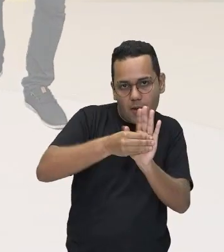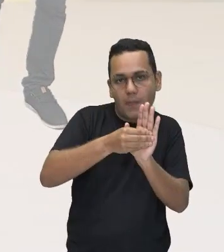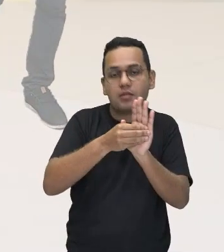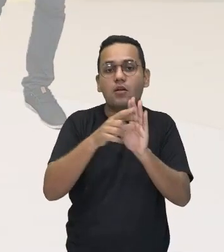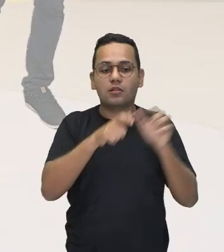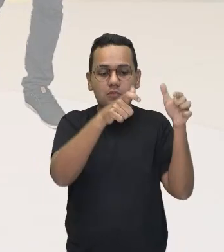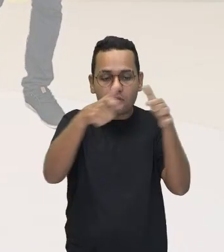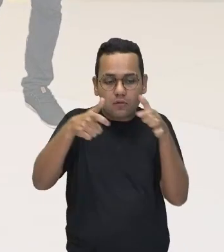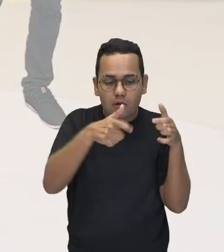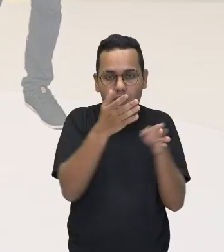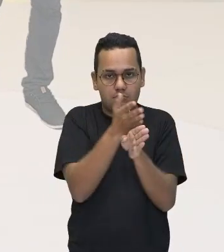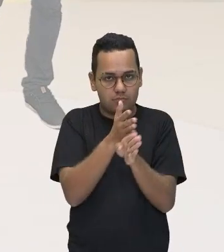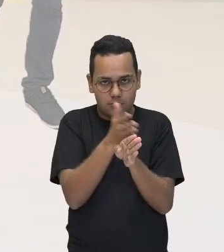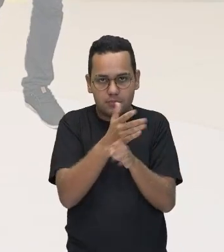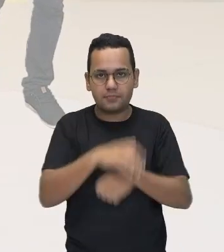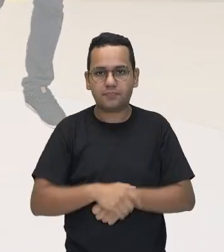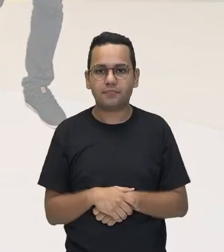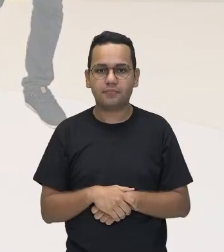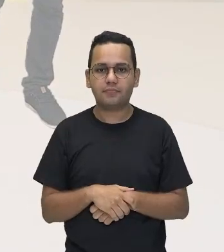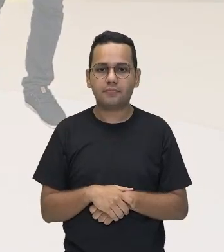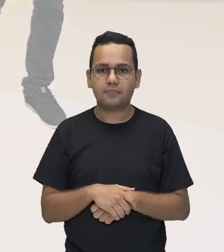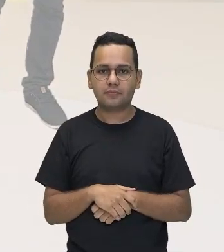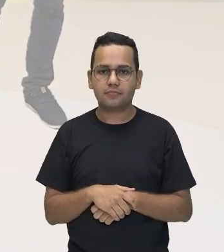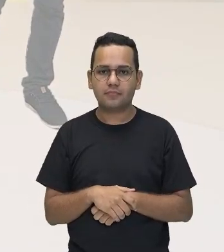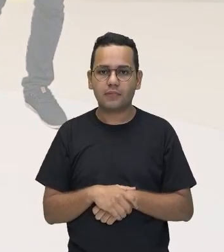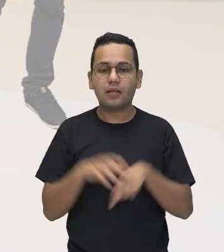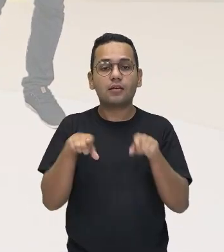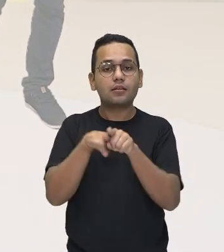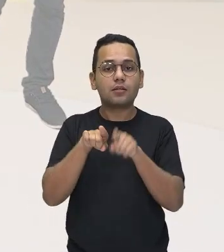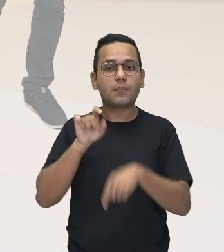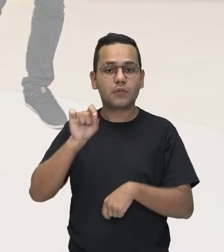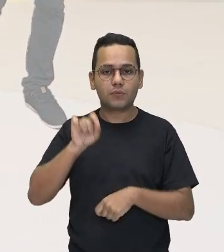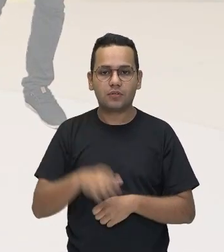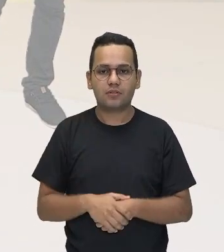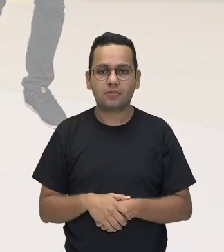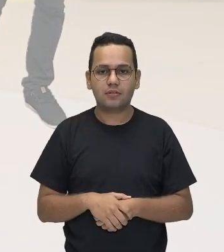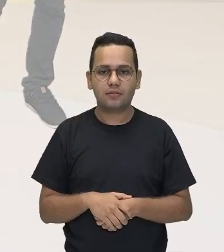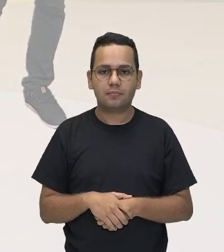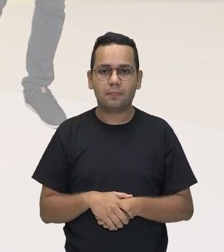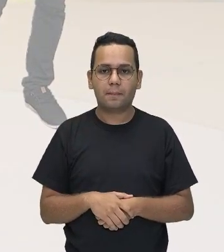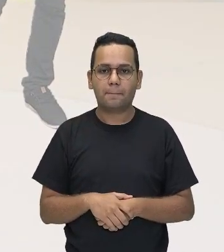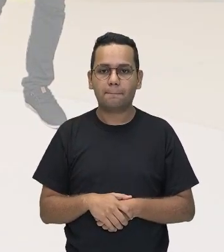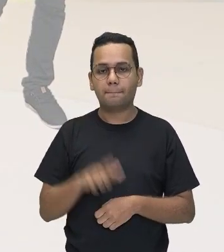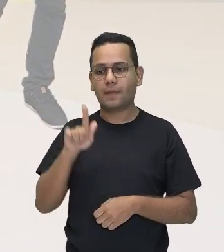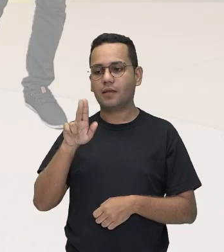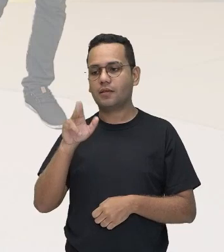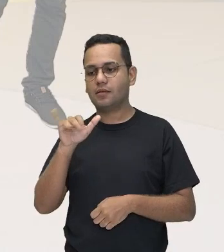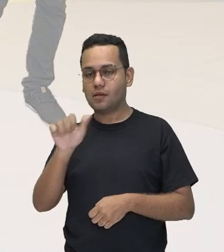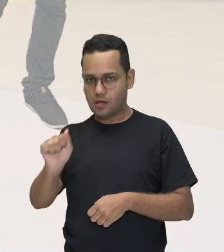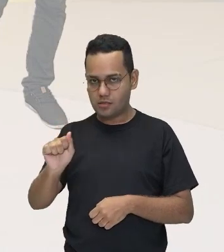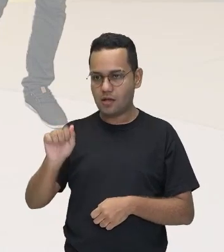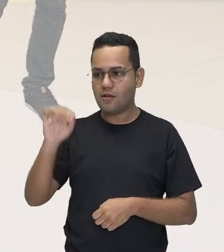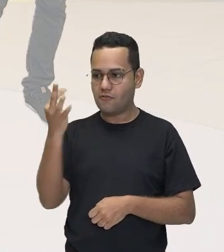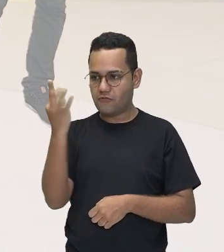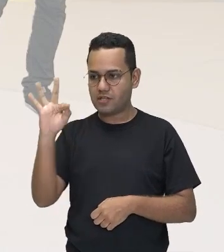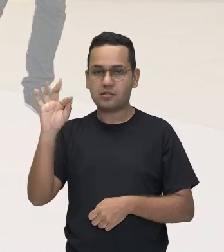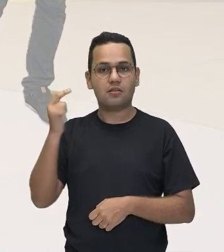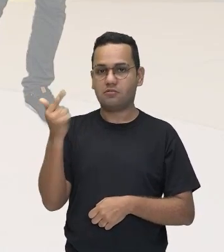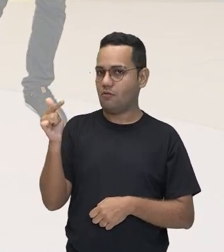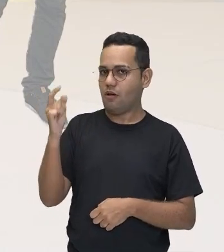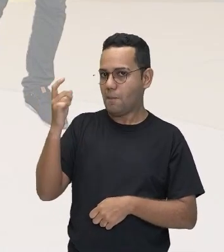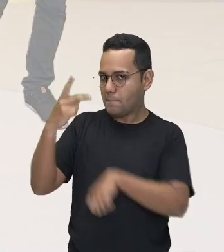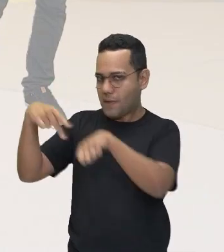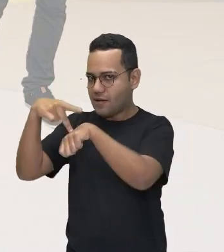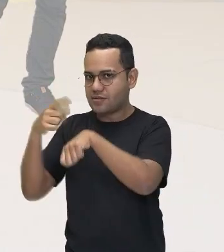tá certo? E também do departamento ultramar, é importante que vocês façam essa diferença, tá? A Guiana Francesa não é um país, tá? Temos também ela fazendo